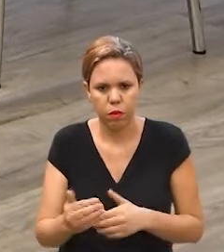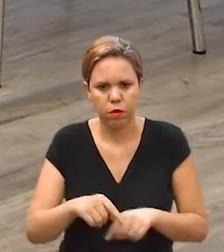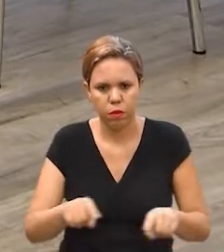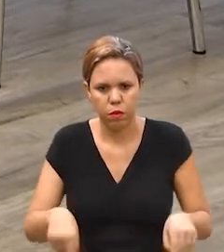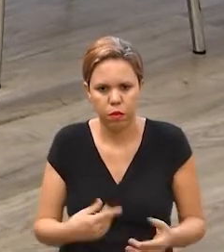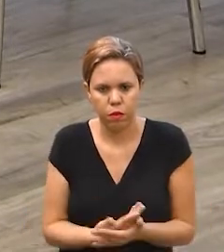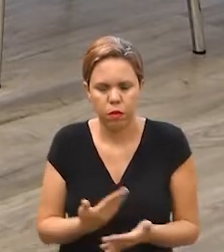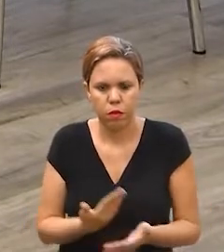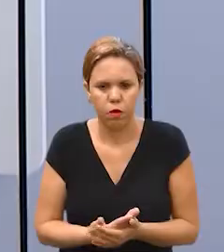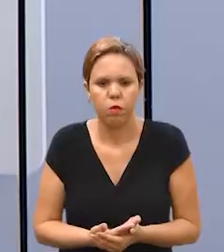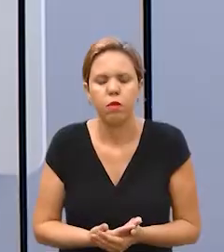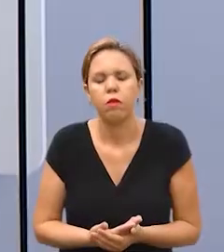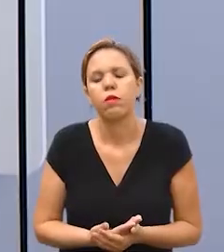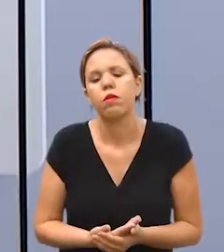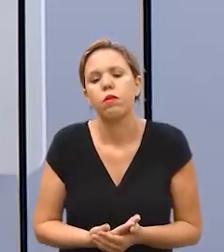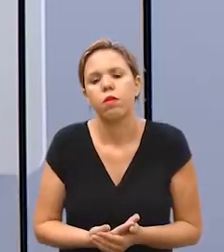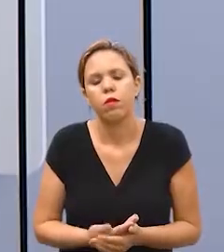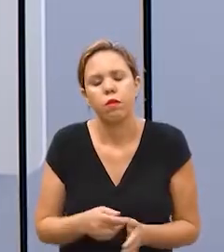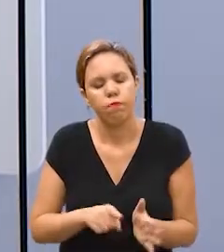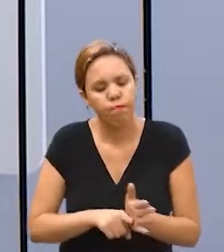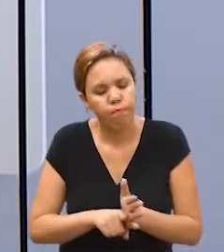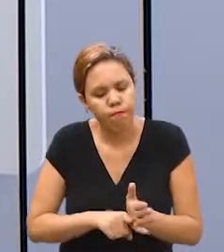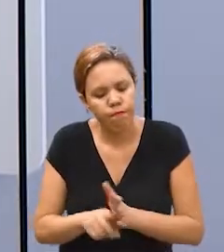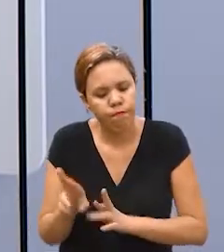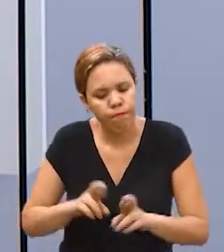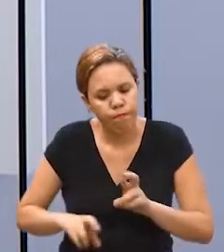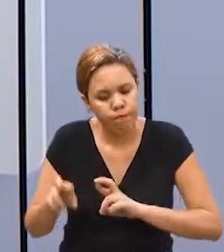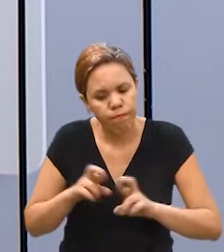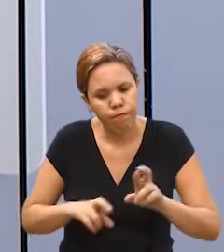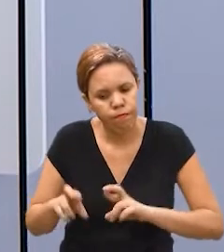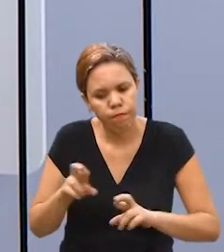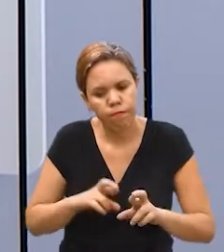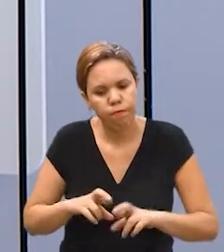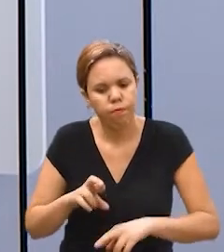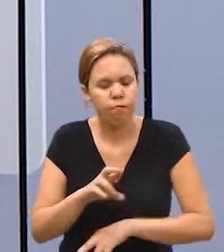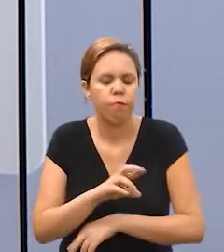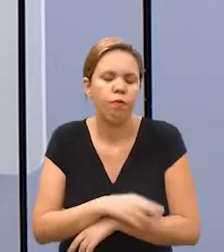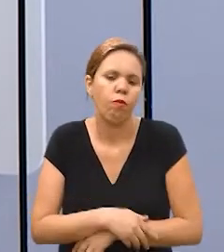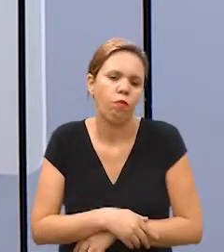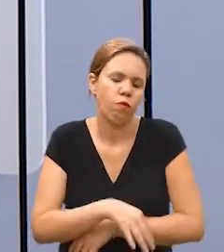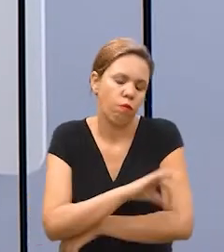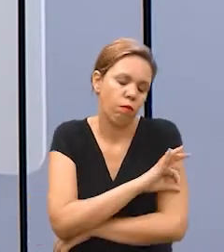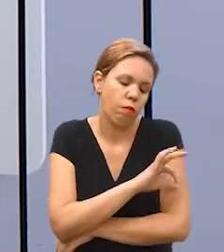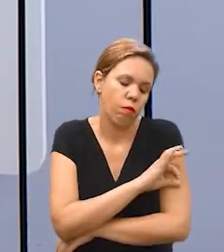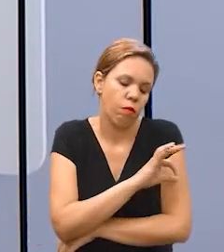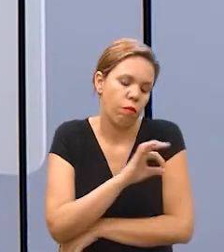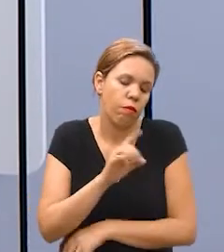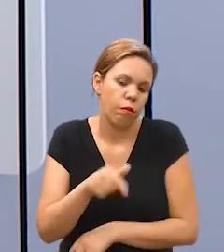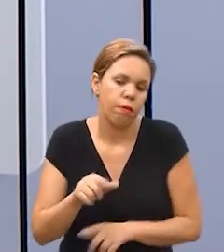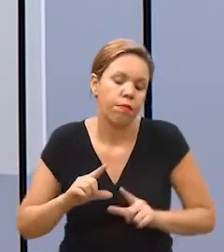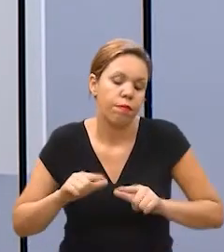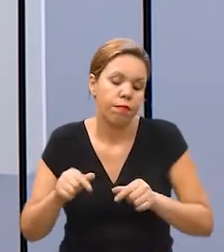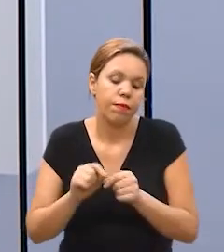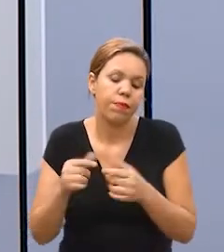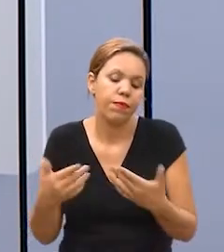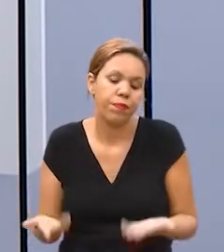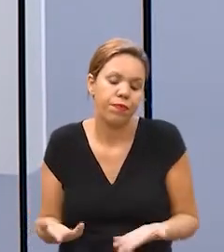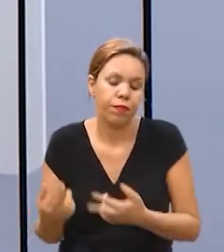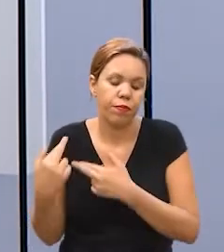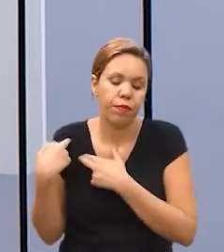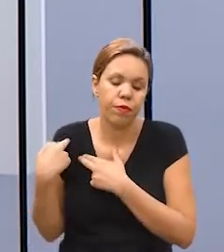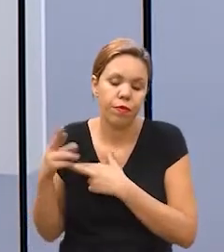dessas salas de aula. E a segunda é fiscalizar o poder executivo dessas